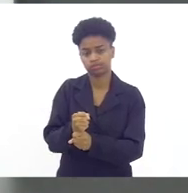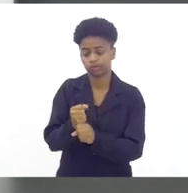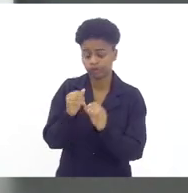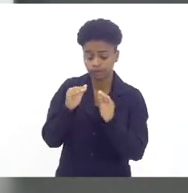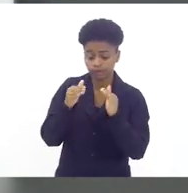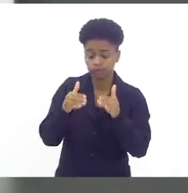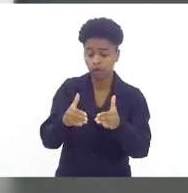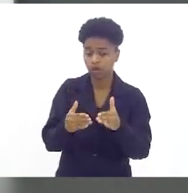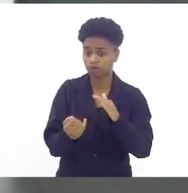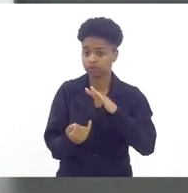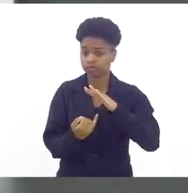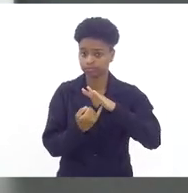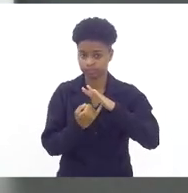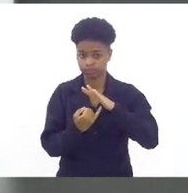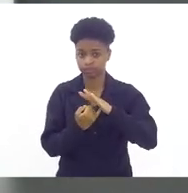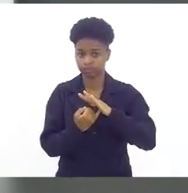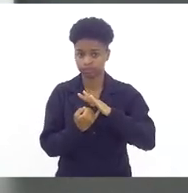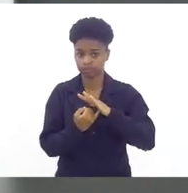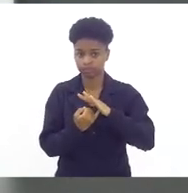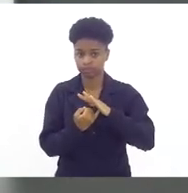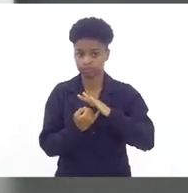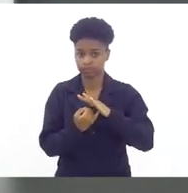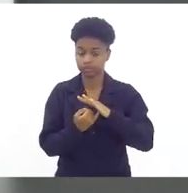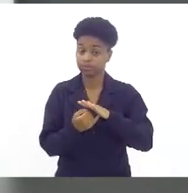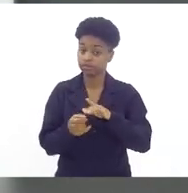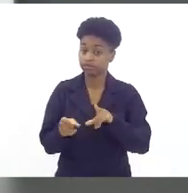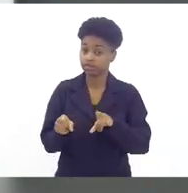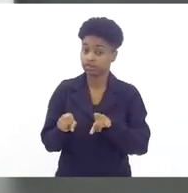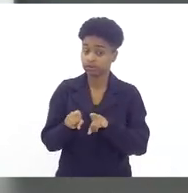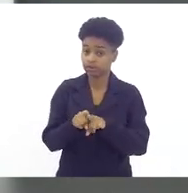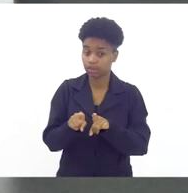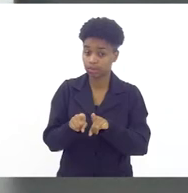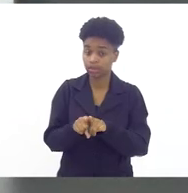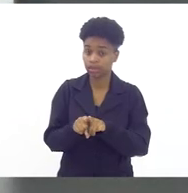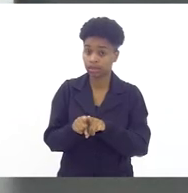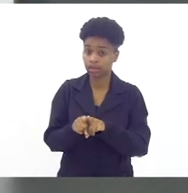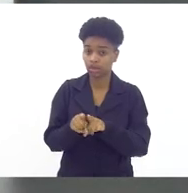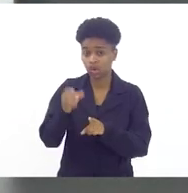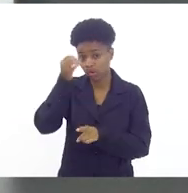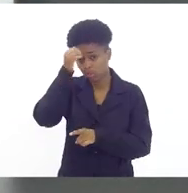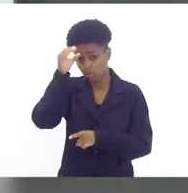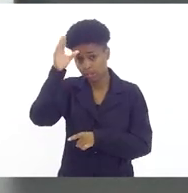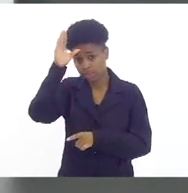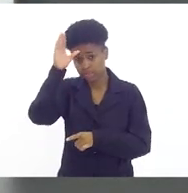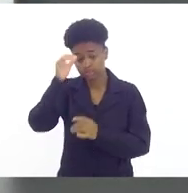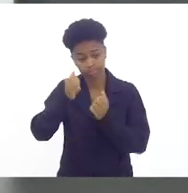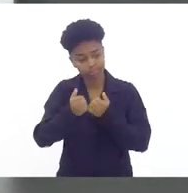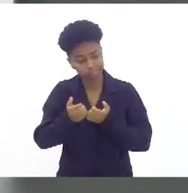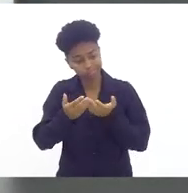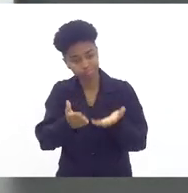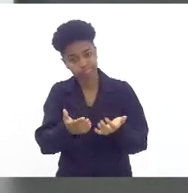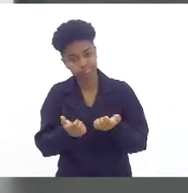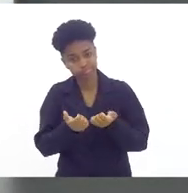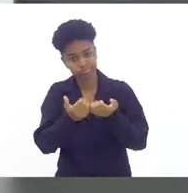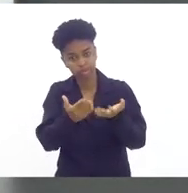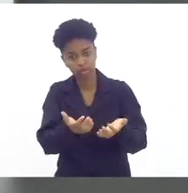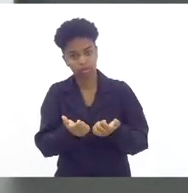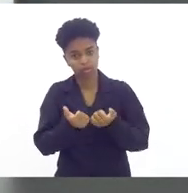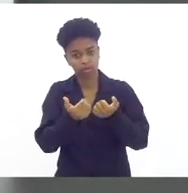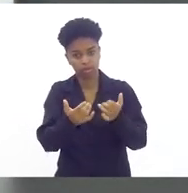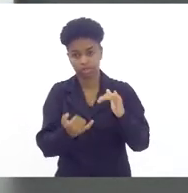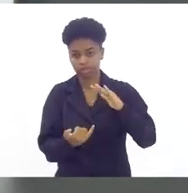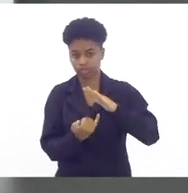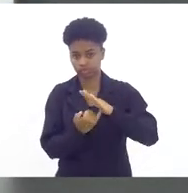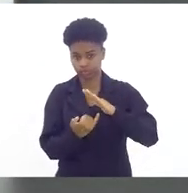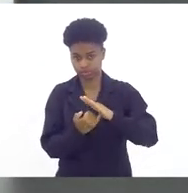né e disponibiliza o seu conhecimento para essas instituição no nosso